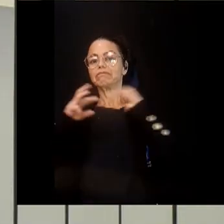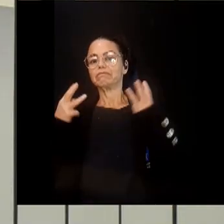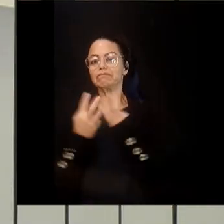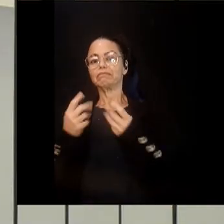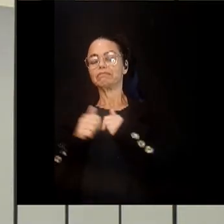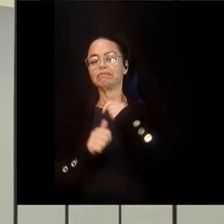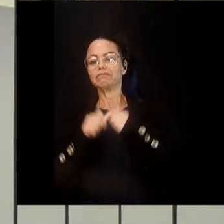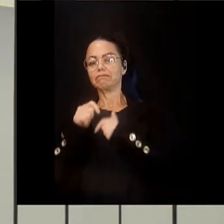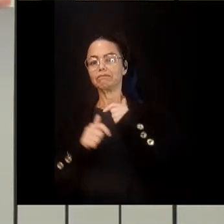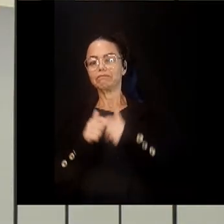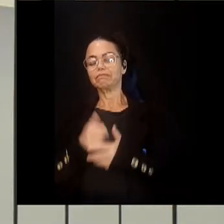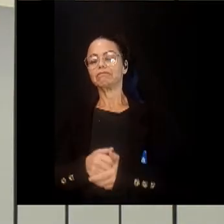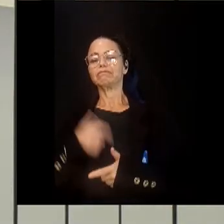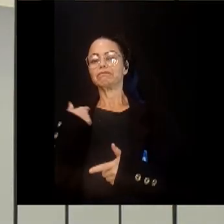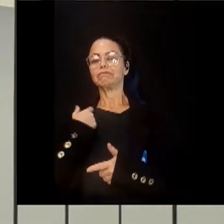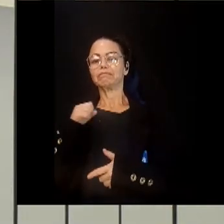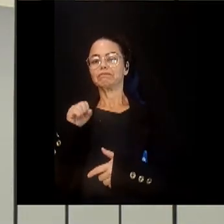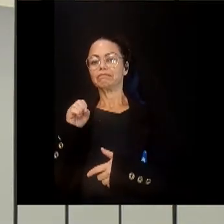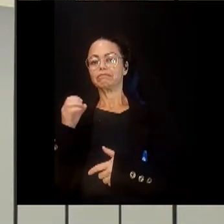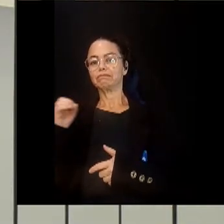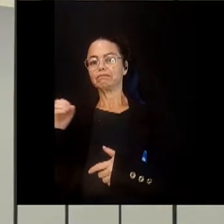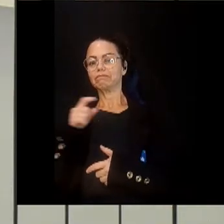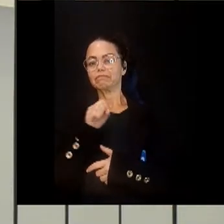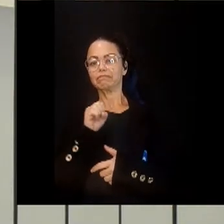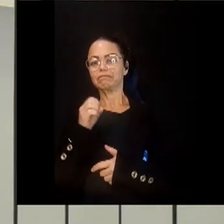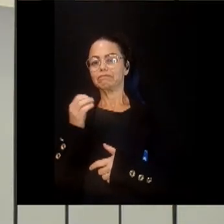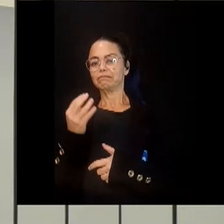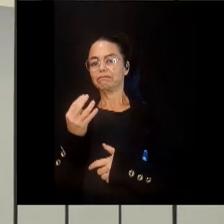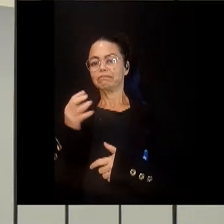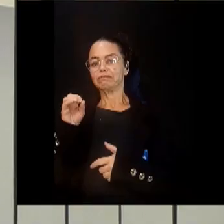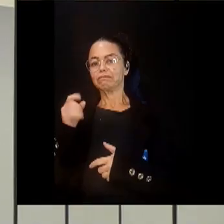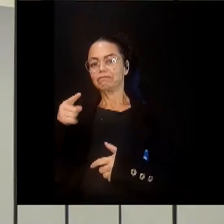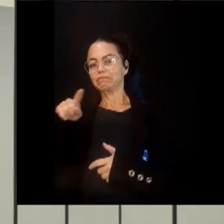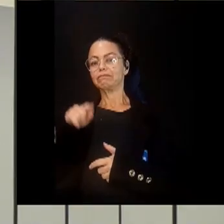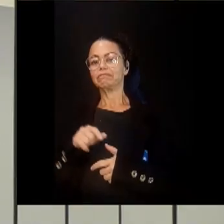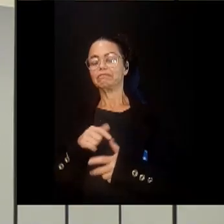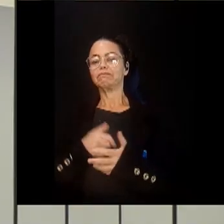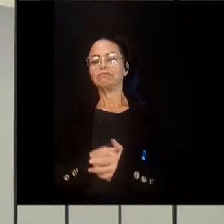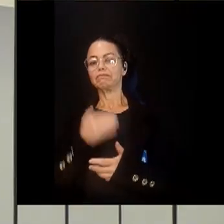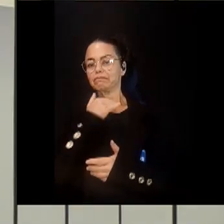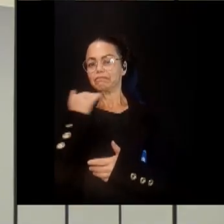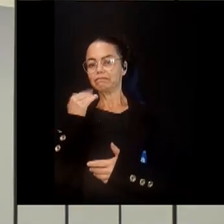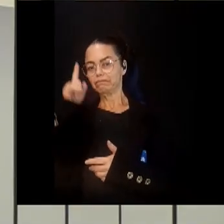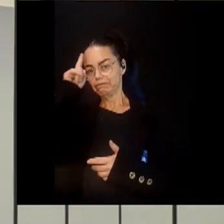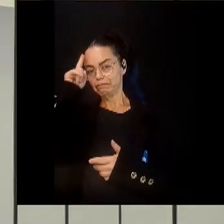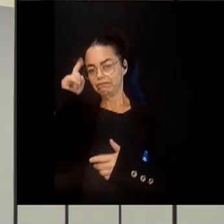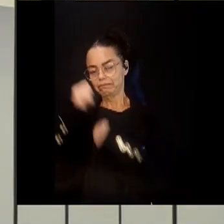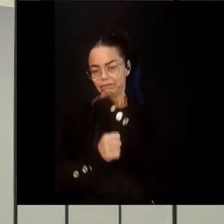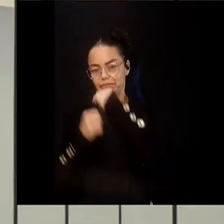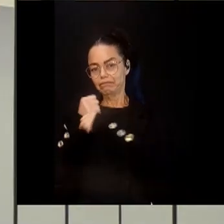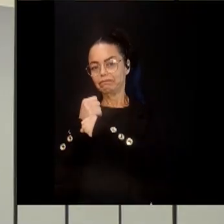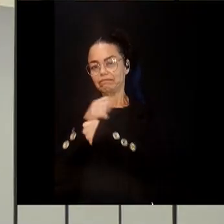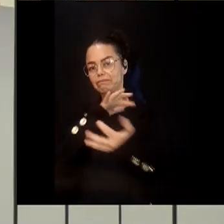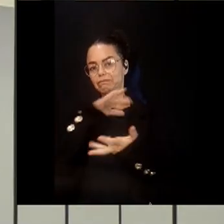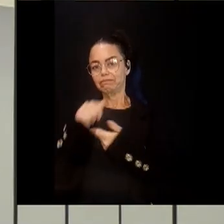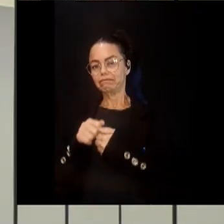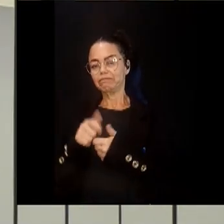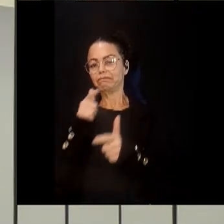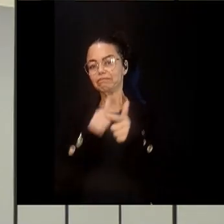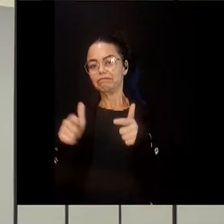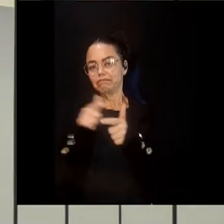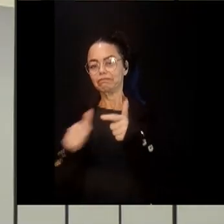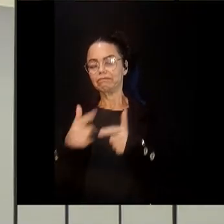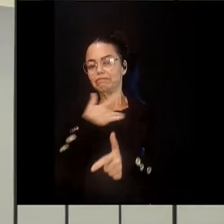de 840 mil pessoas morrem todos os anos no mundo por problemas de